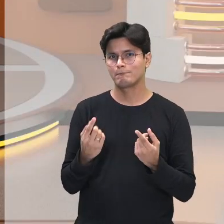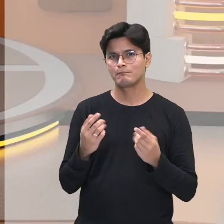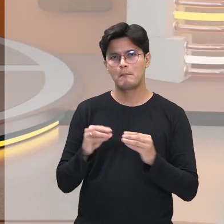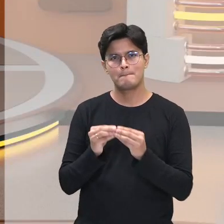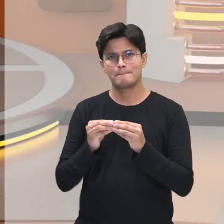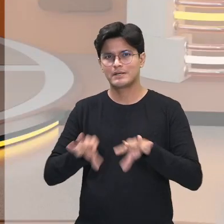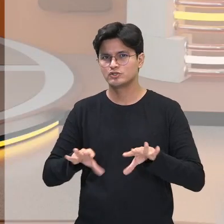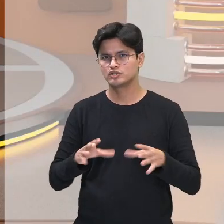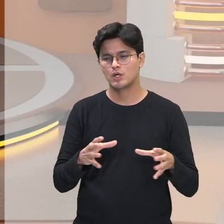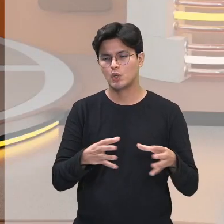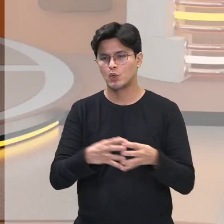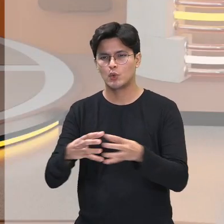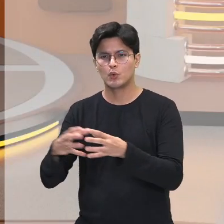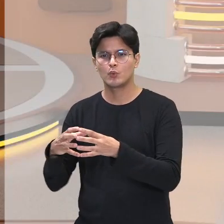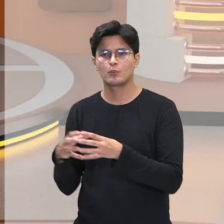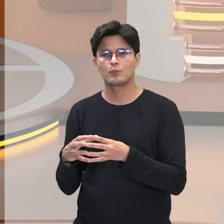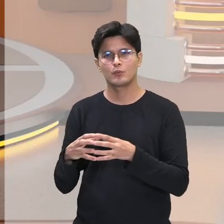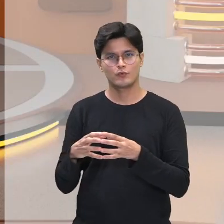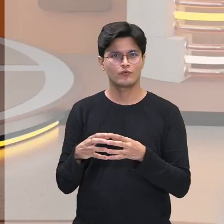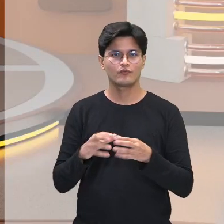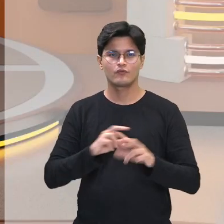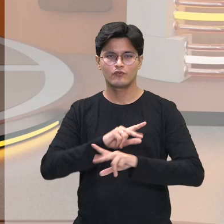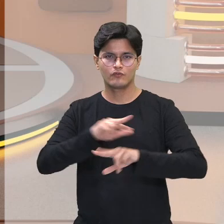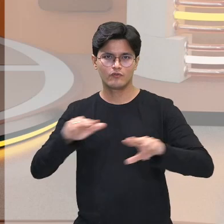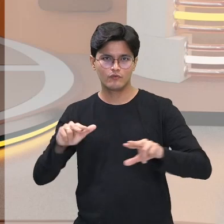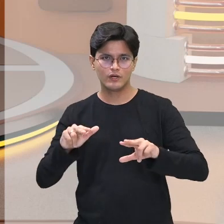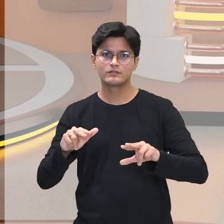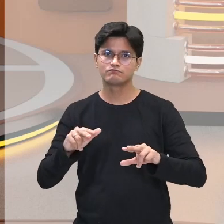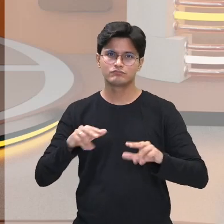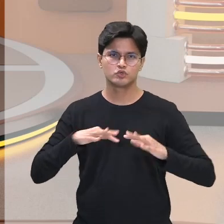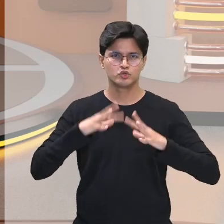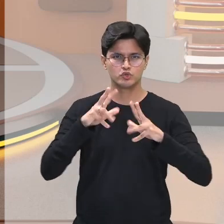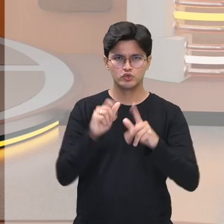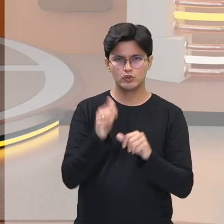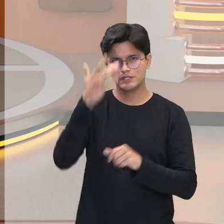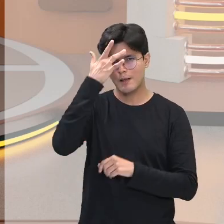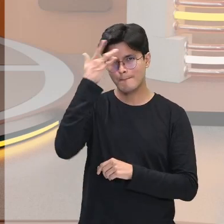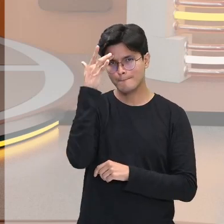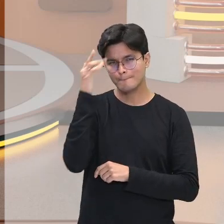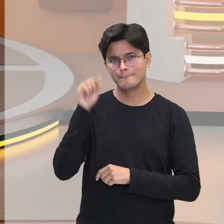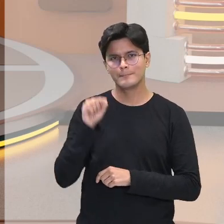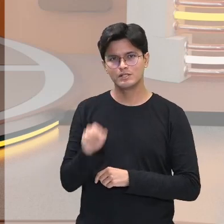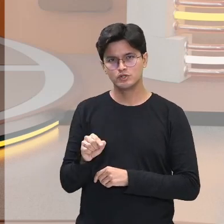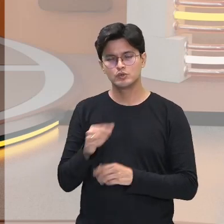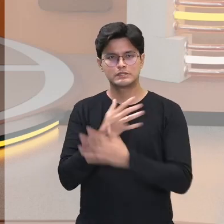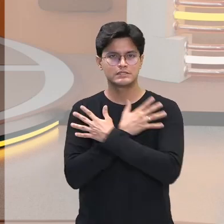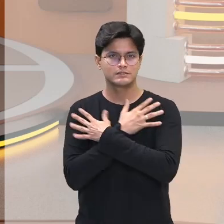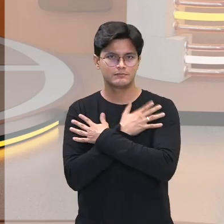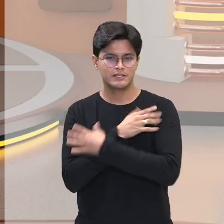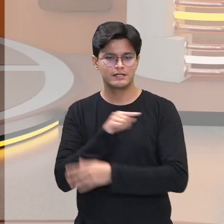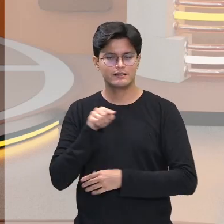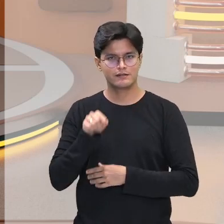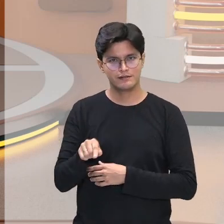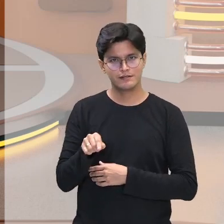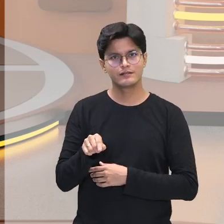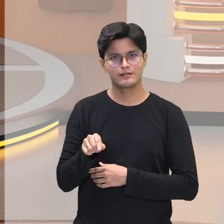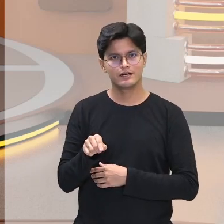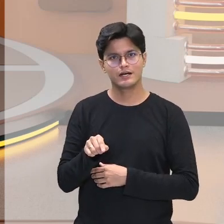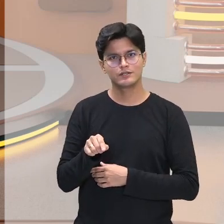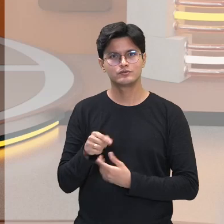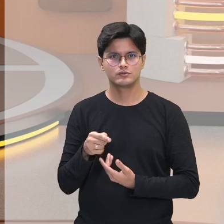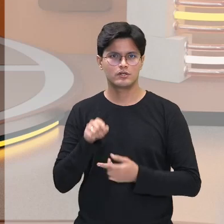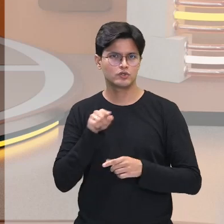não são todas as pessoas que estão desempregadas que são consideradas desempregadas,